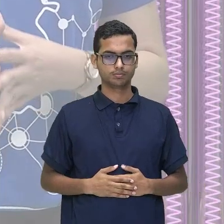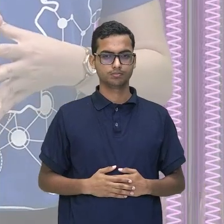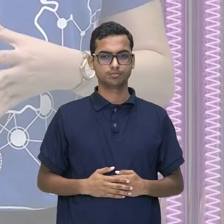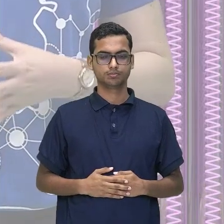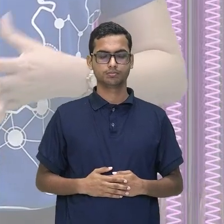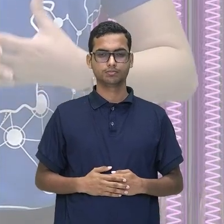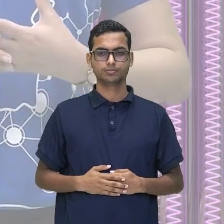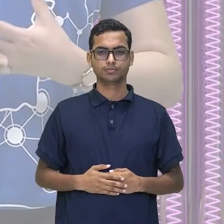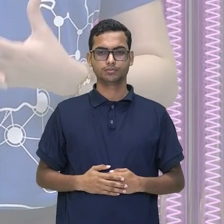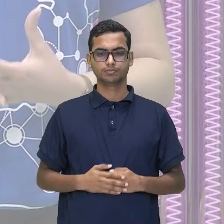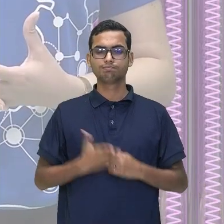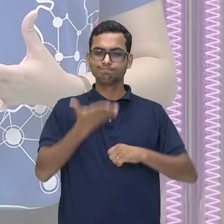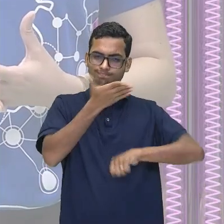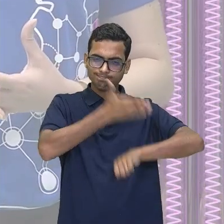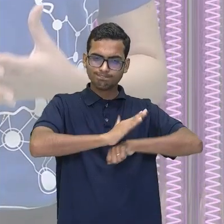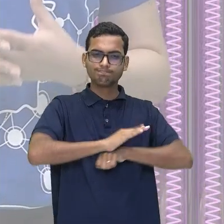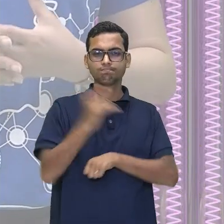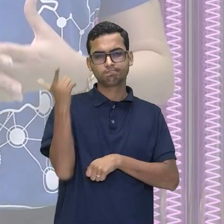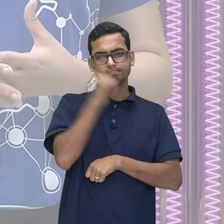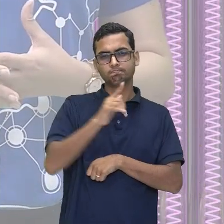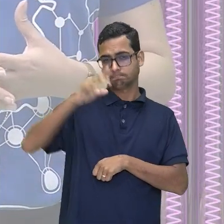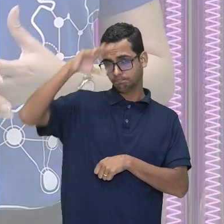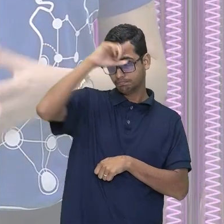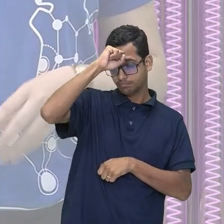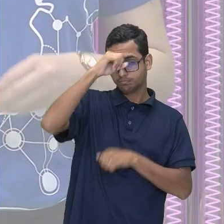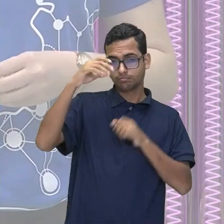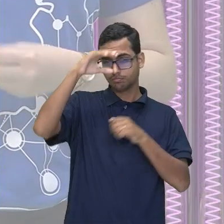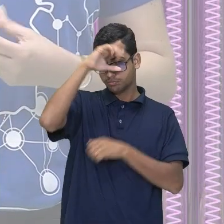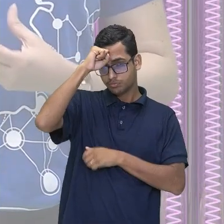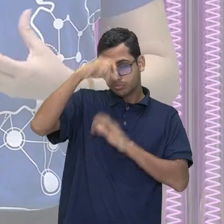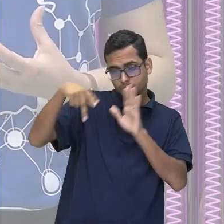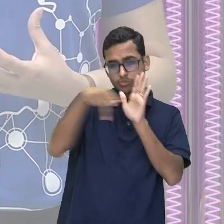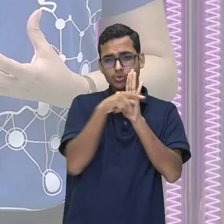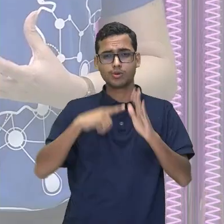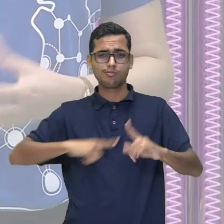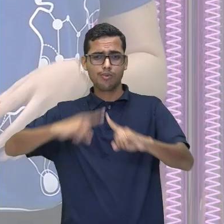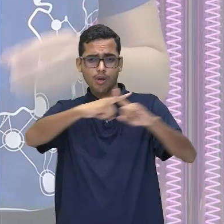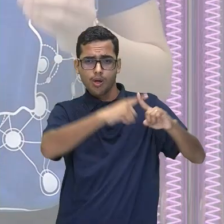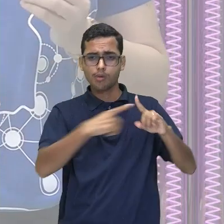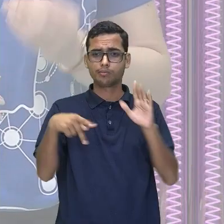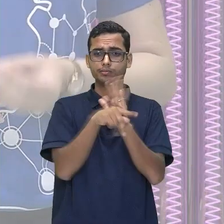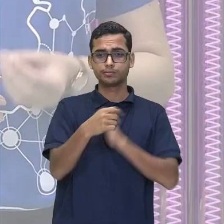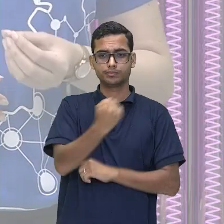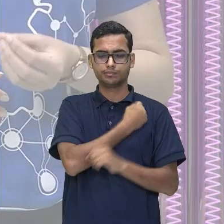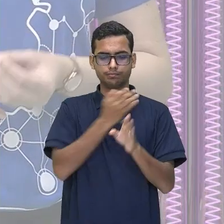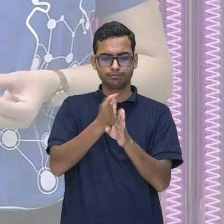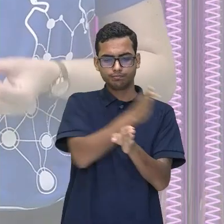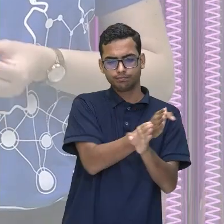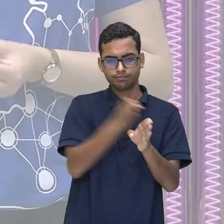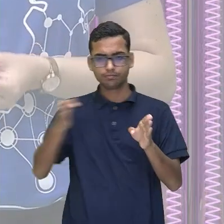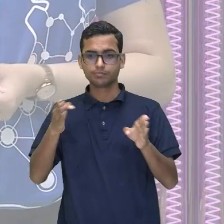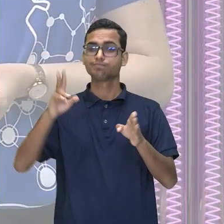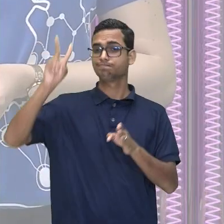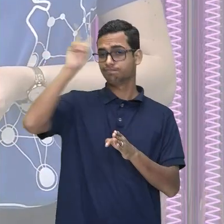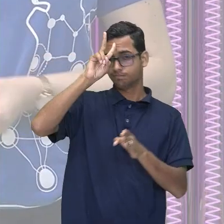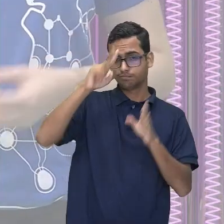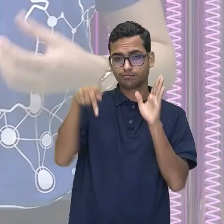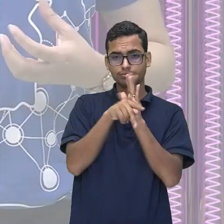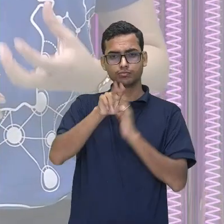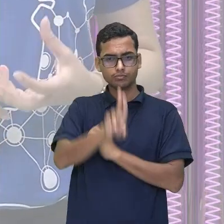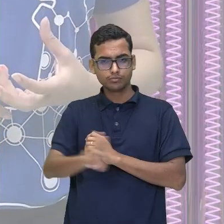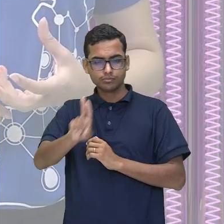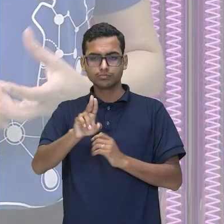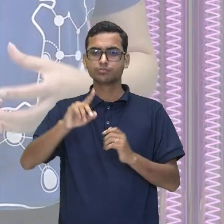aí a gente praticou bastante também a multiplicação entre números inteiros e lembrando de fazer o jogo de